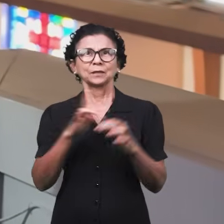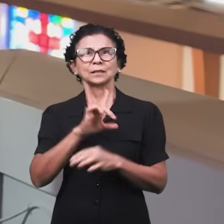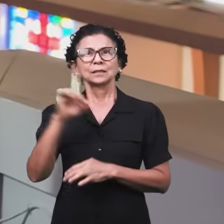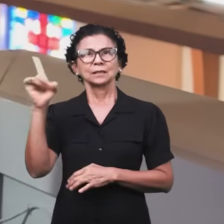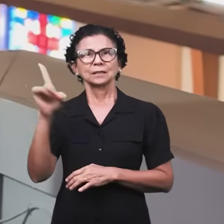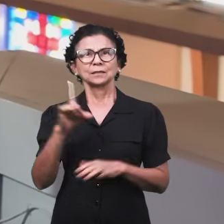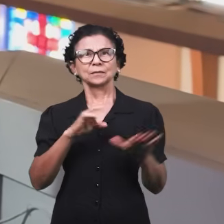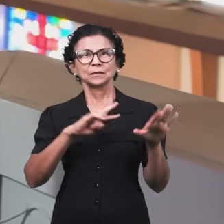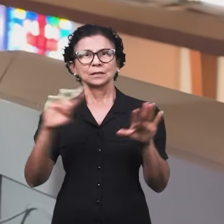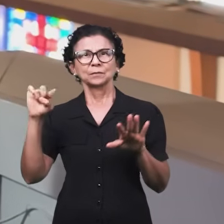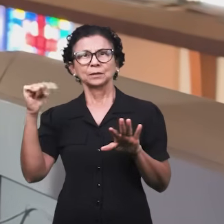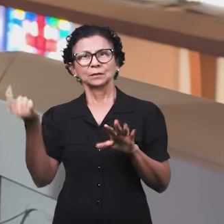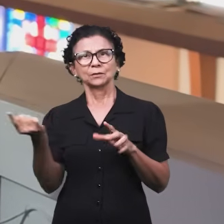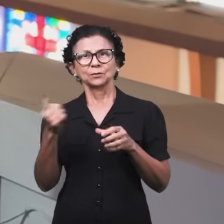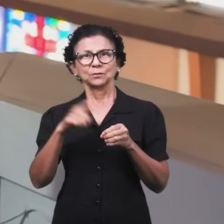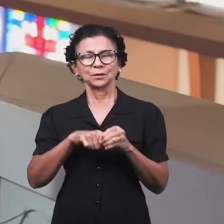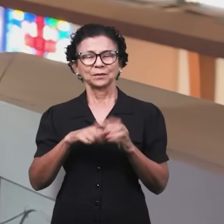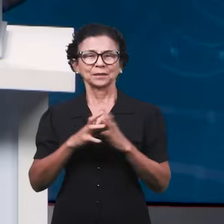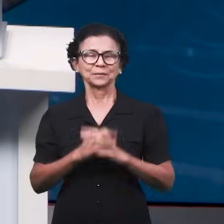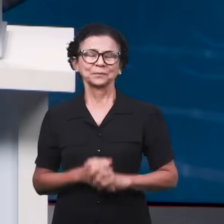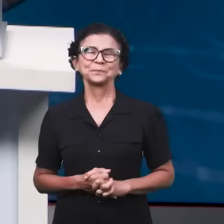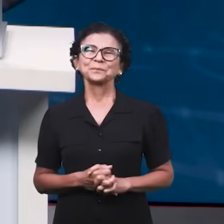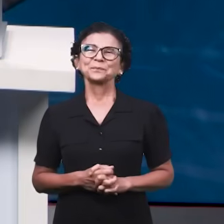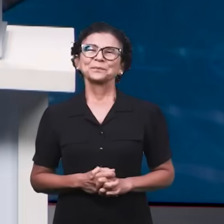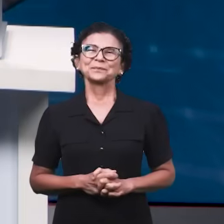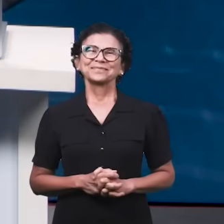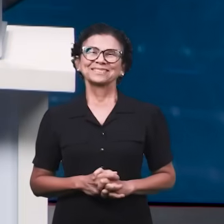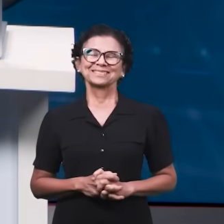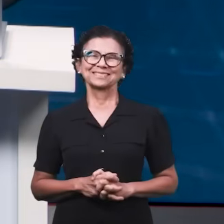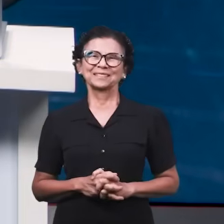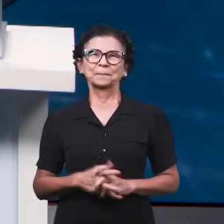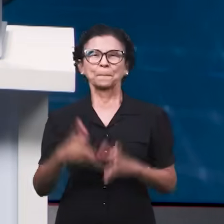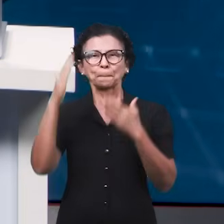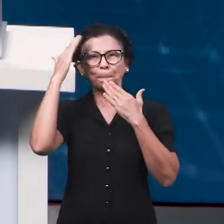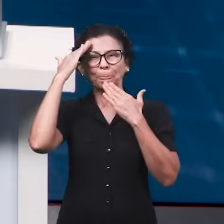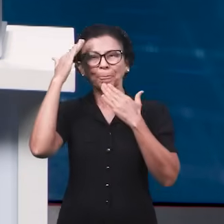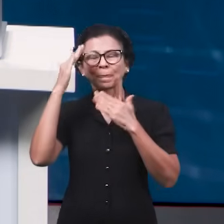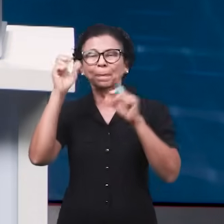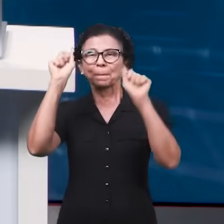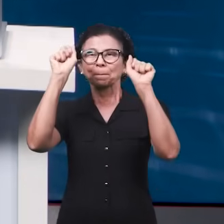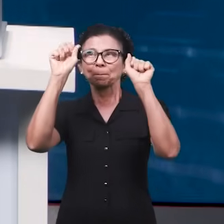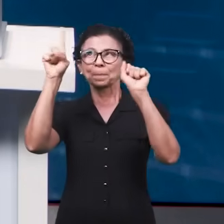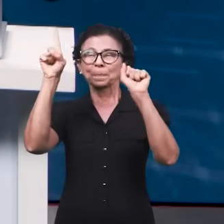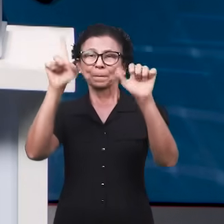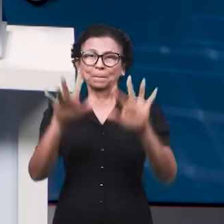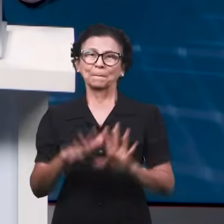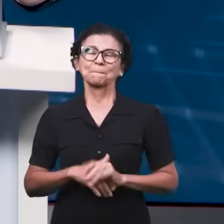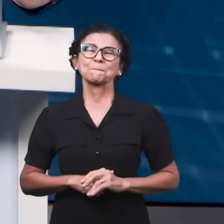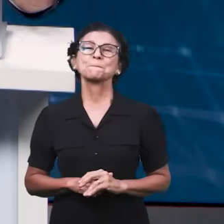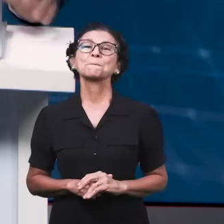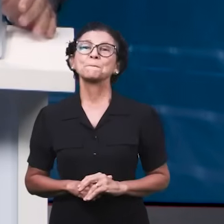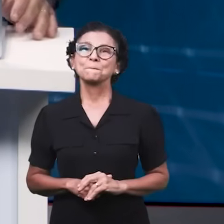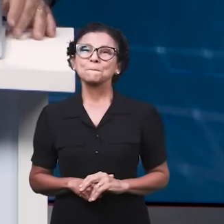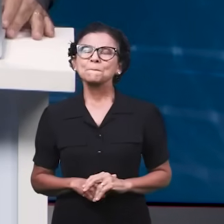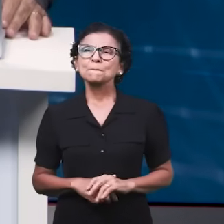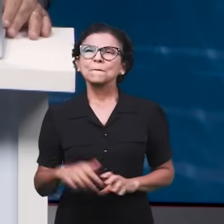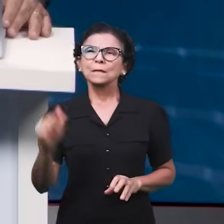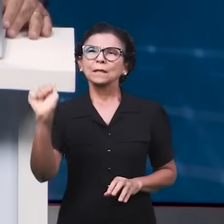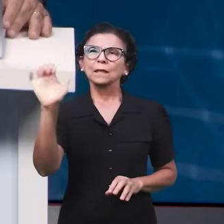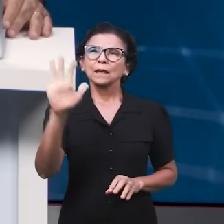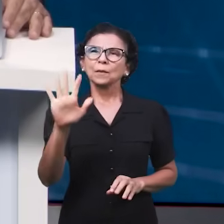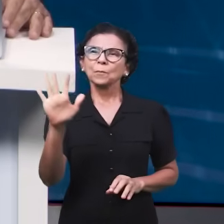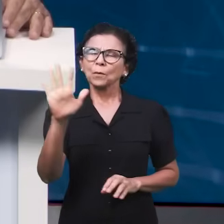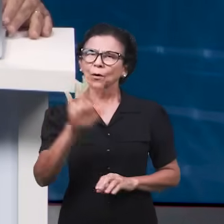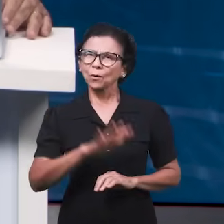semana com mais informações da América do Norte. Obrigado, um grande abraço, Deus abençoe. Notícias agora da Europa com a nossa